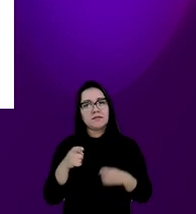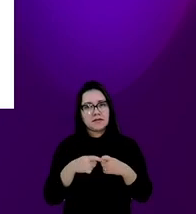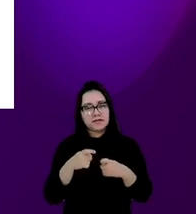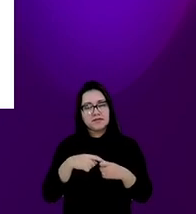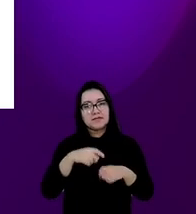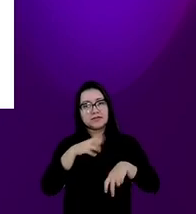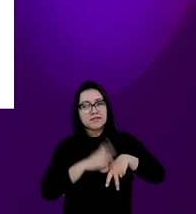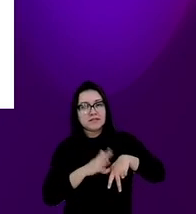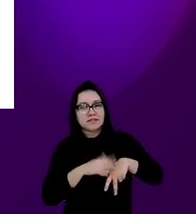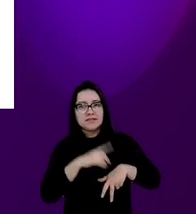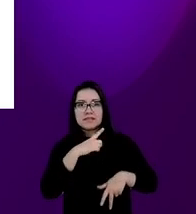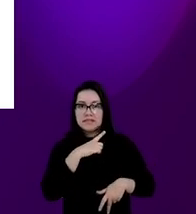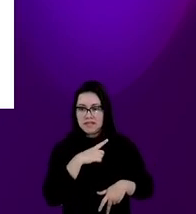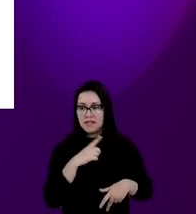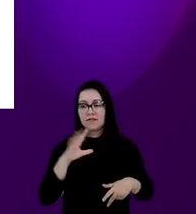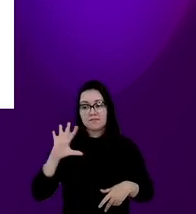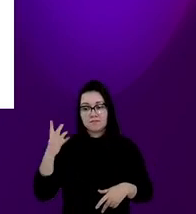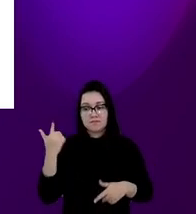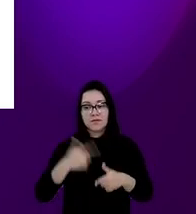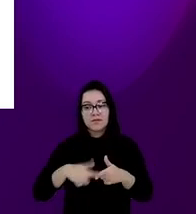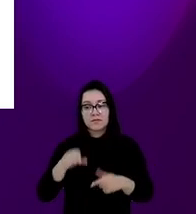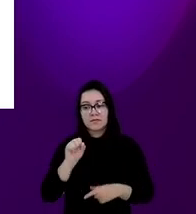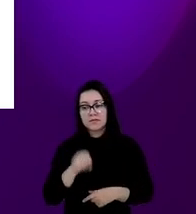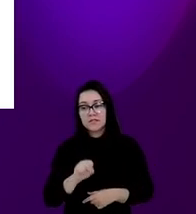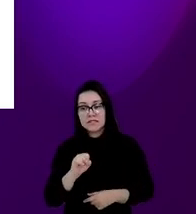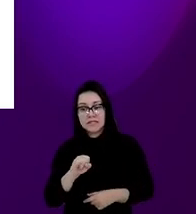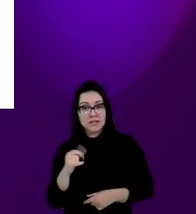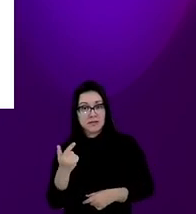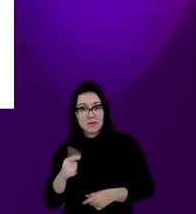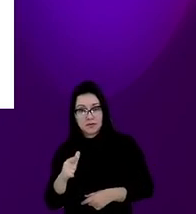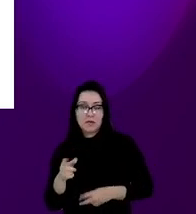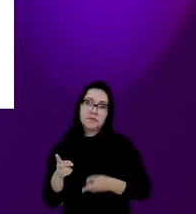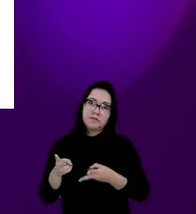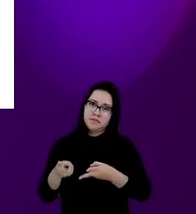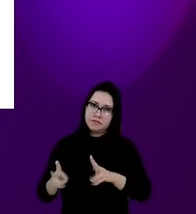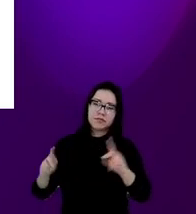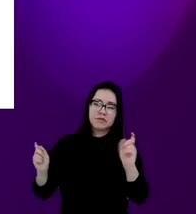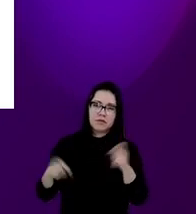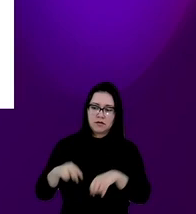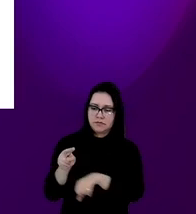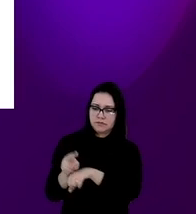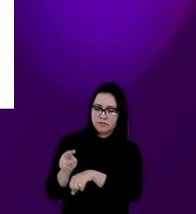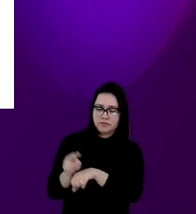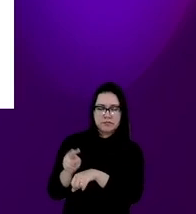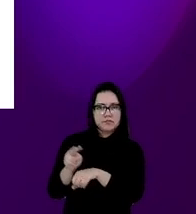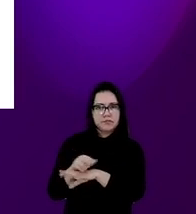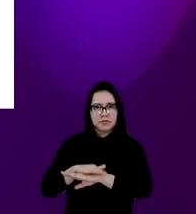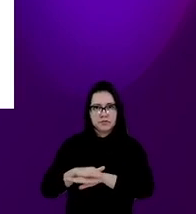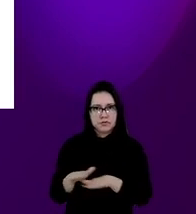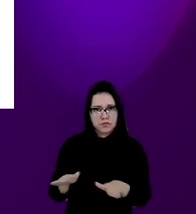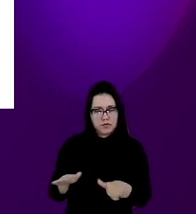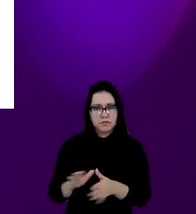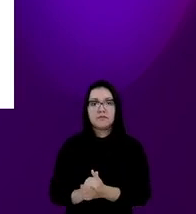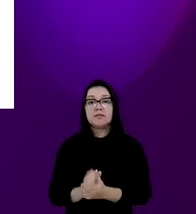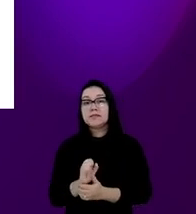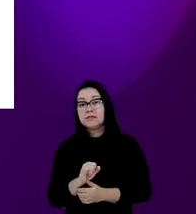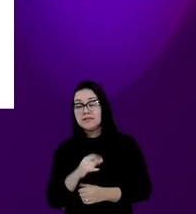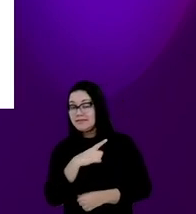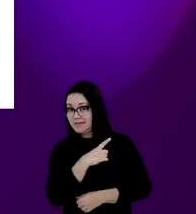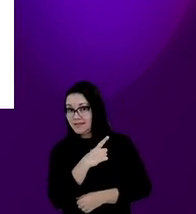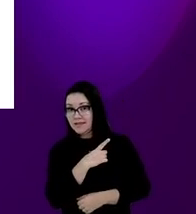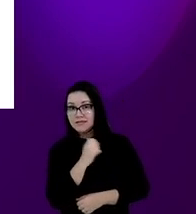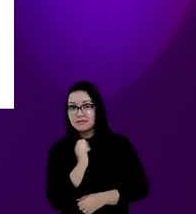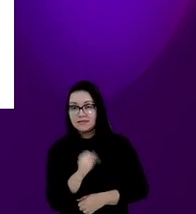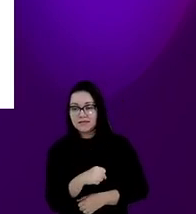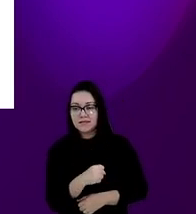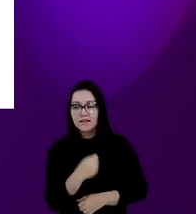essas complicações. Caso eles não tenham, continuar vigiando e monitorizando sempre. Caso eles tenham,